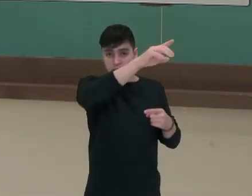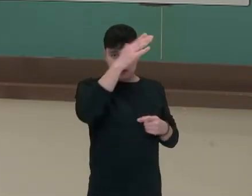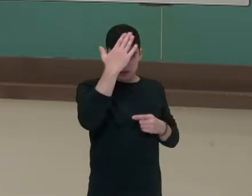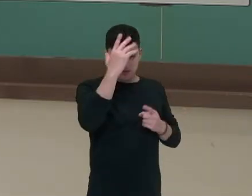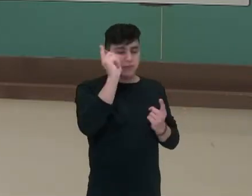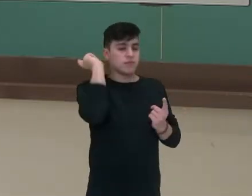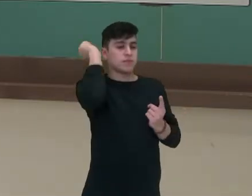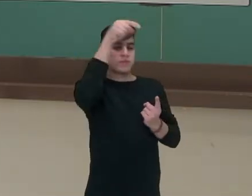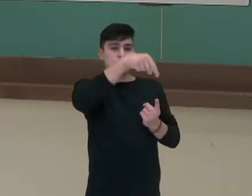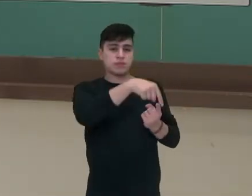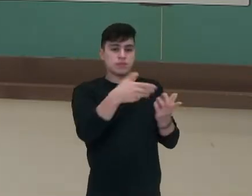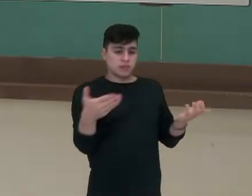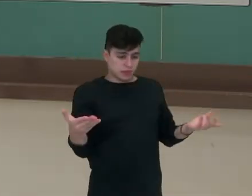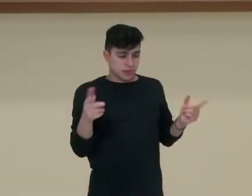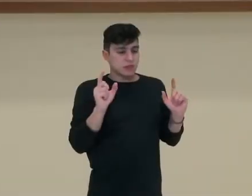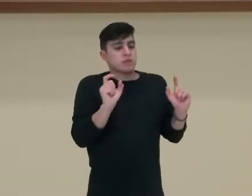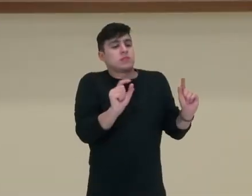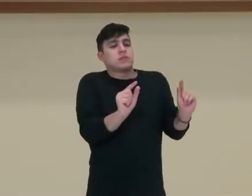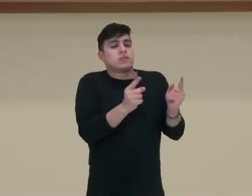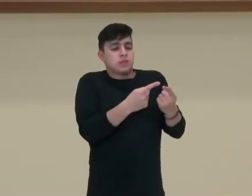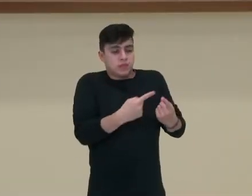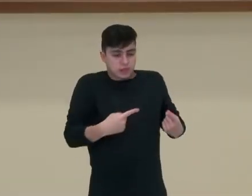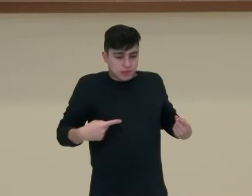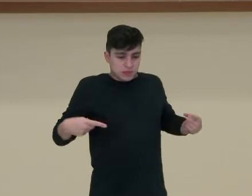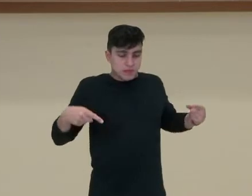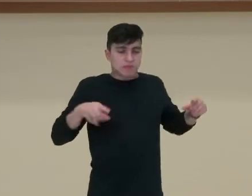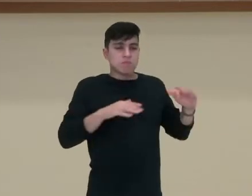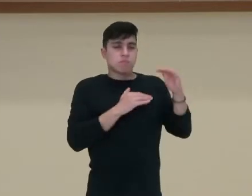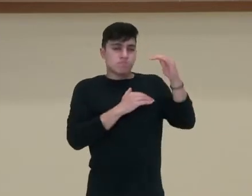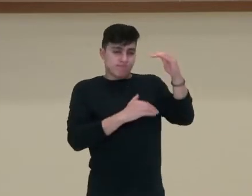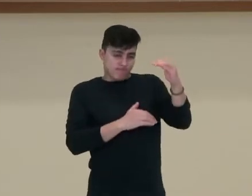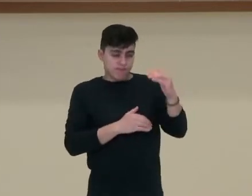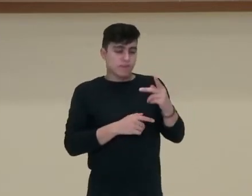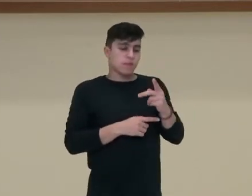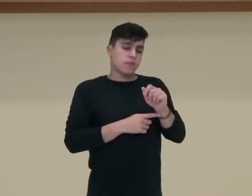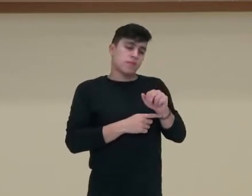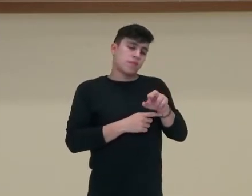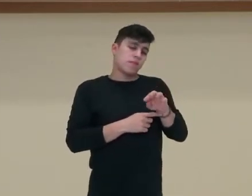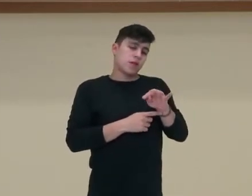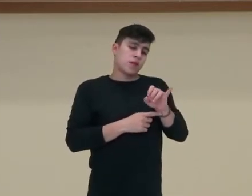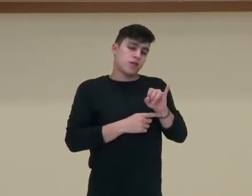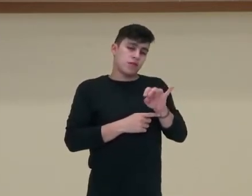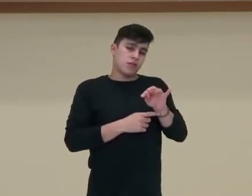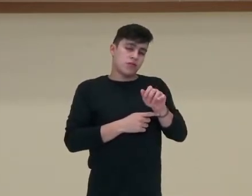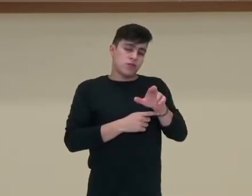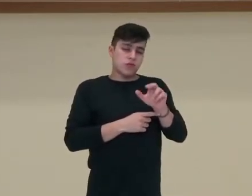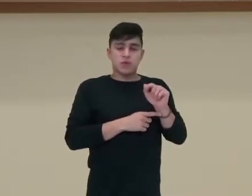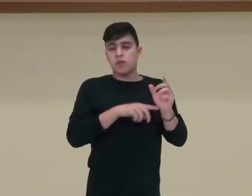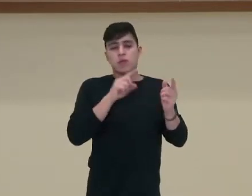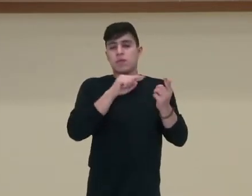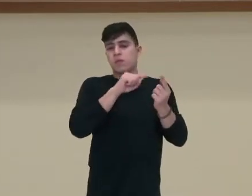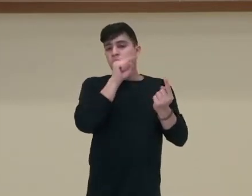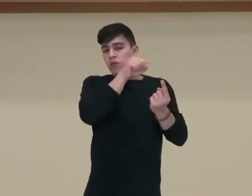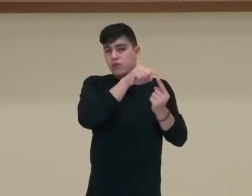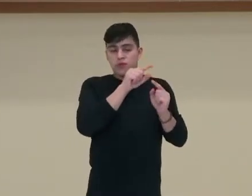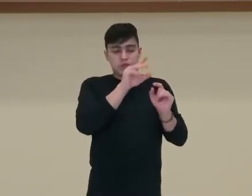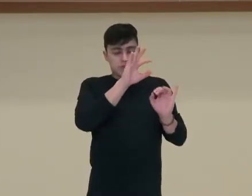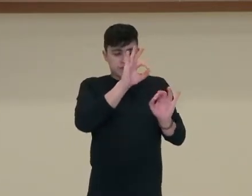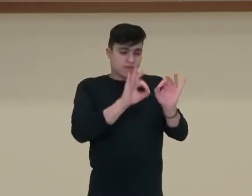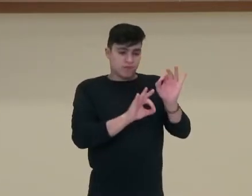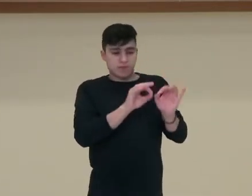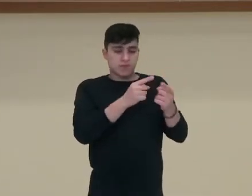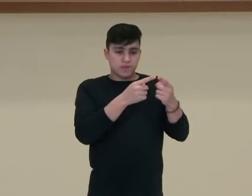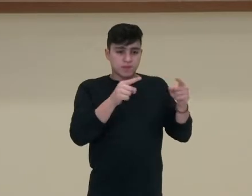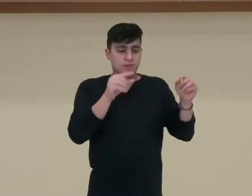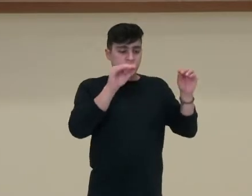qual o objetivo de uma partitura musical? Né? Então, a partitura musical ela vai servir para organizar, né, a música